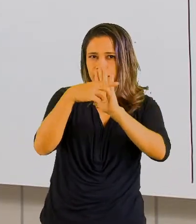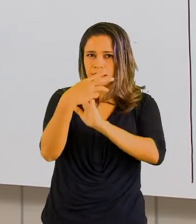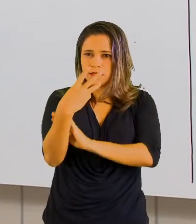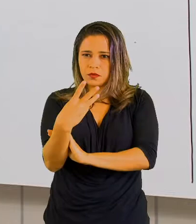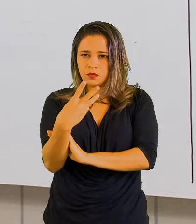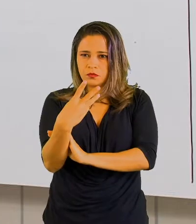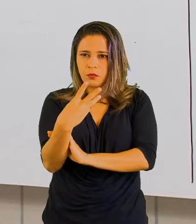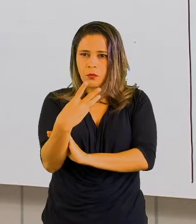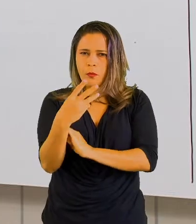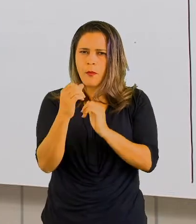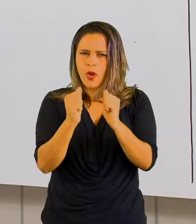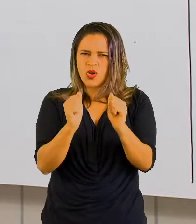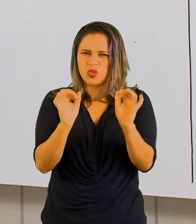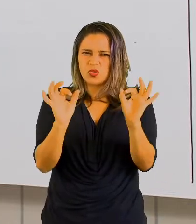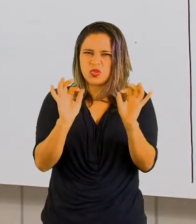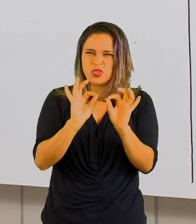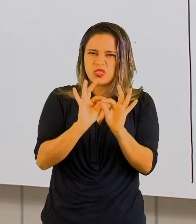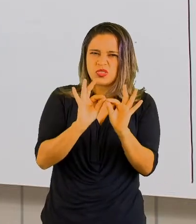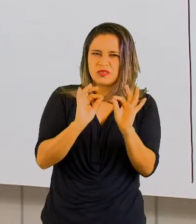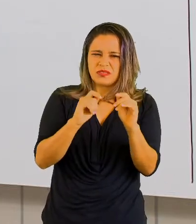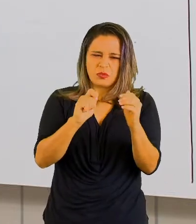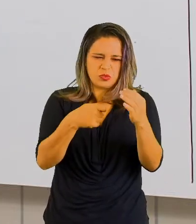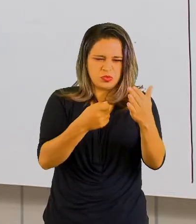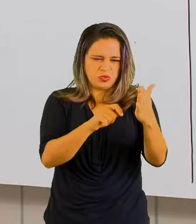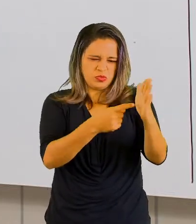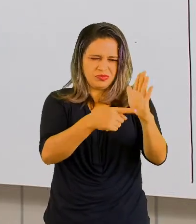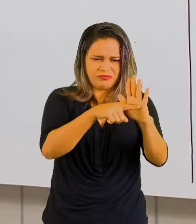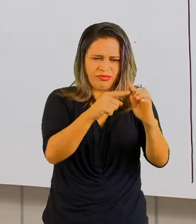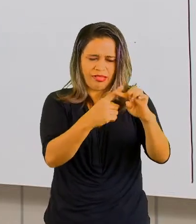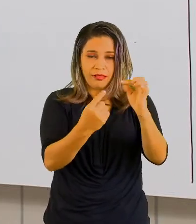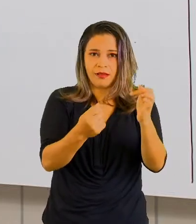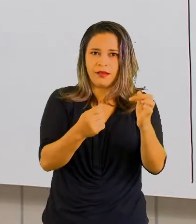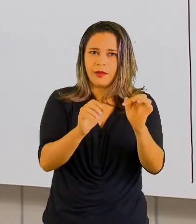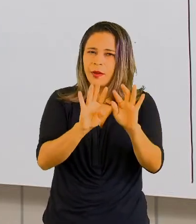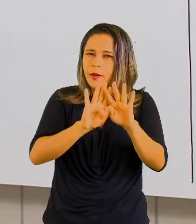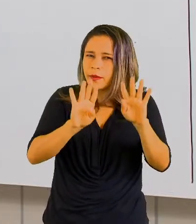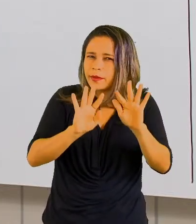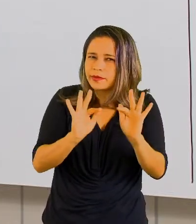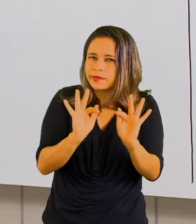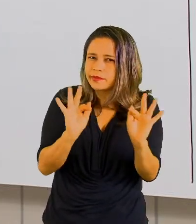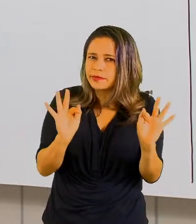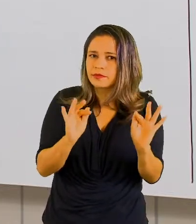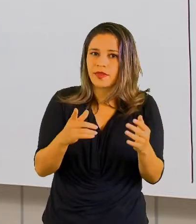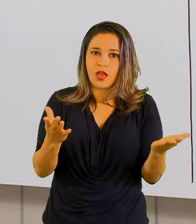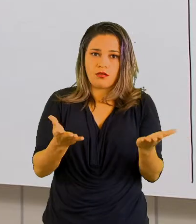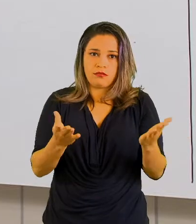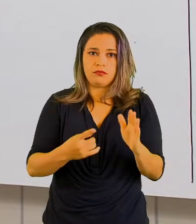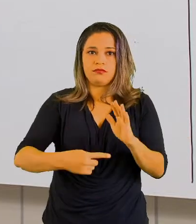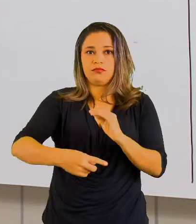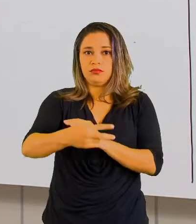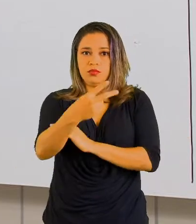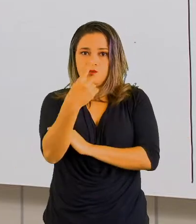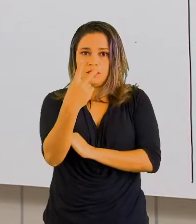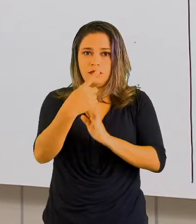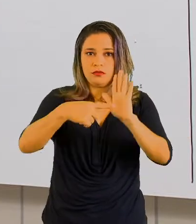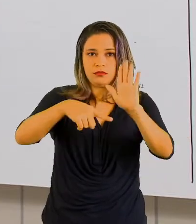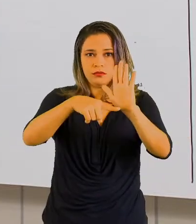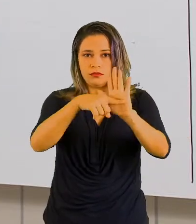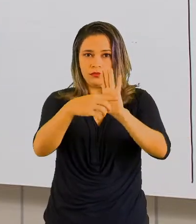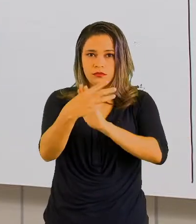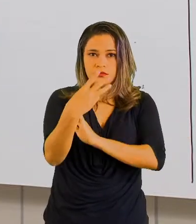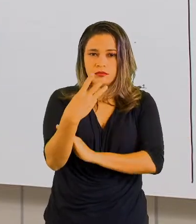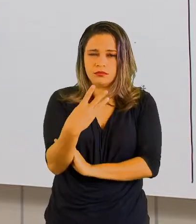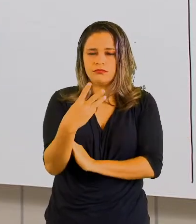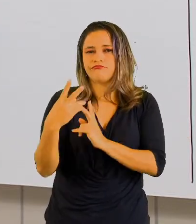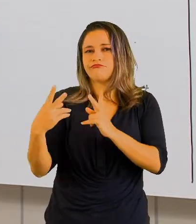essa expressão, porque ela está muito cheia de símbolos, ficaria dessa forma. 2 menos 3. Isso é igual